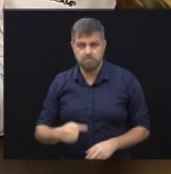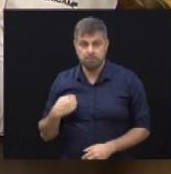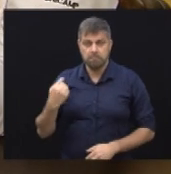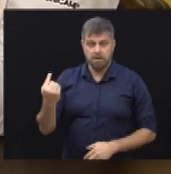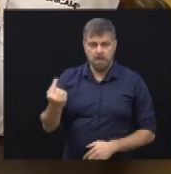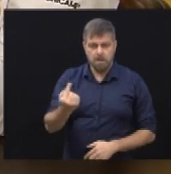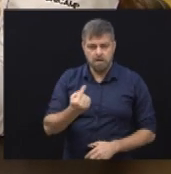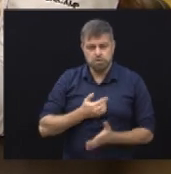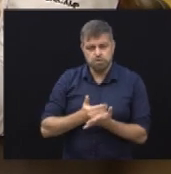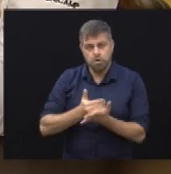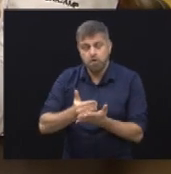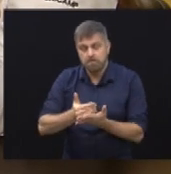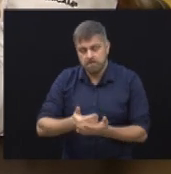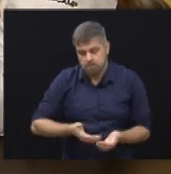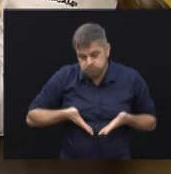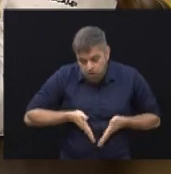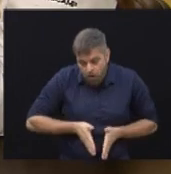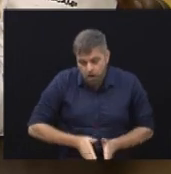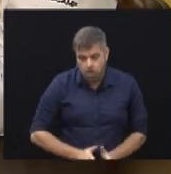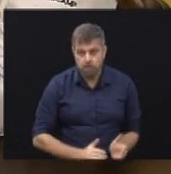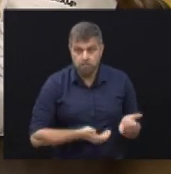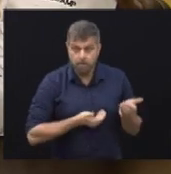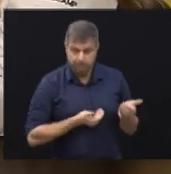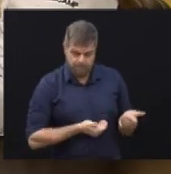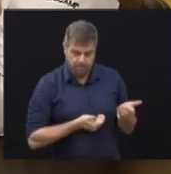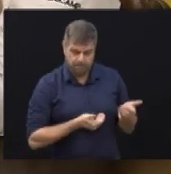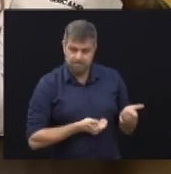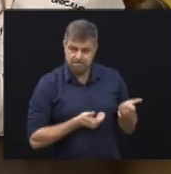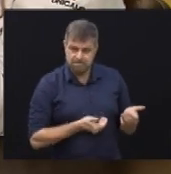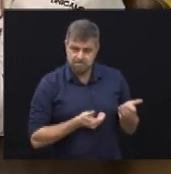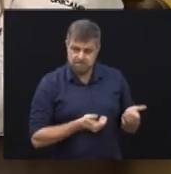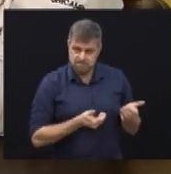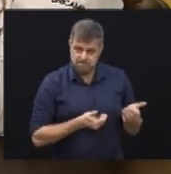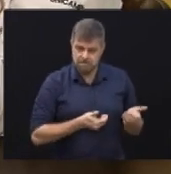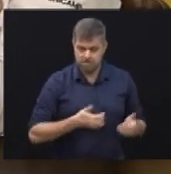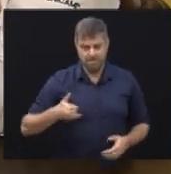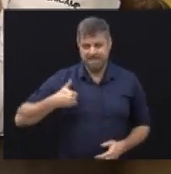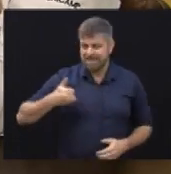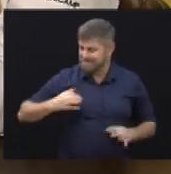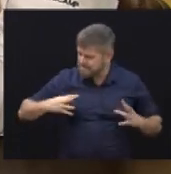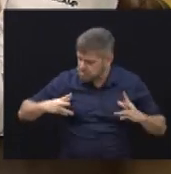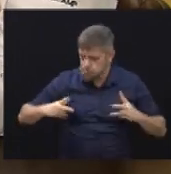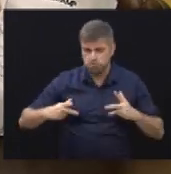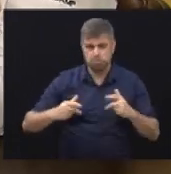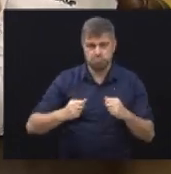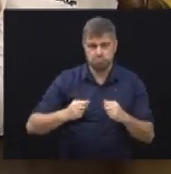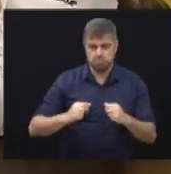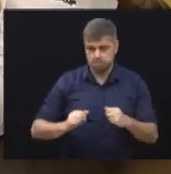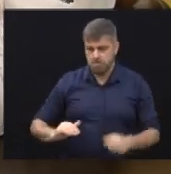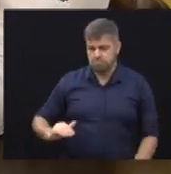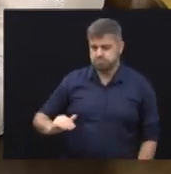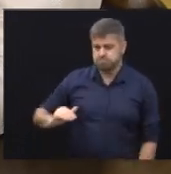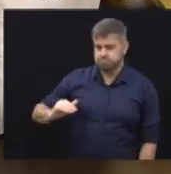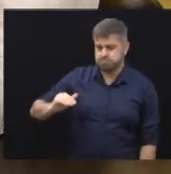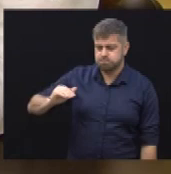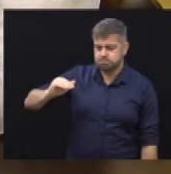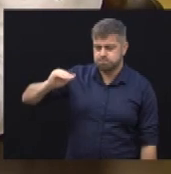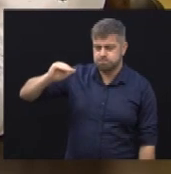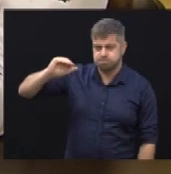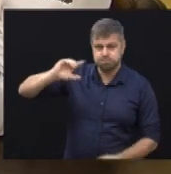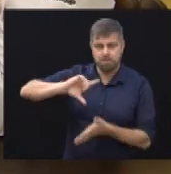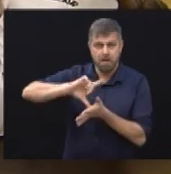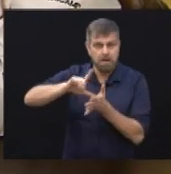a gente começa desde o nascimento da criança, pega todas as fases da vida até o